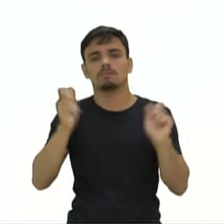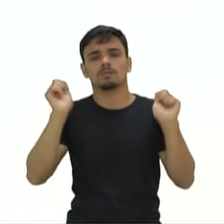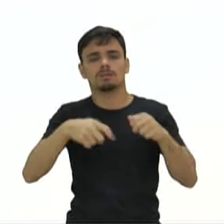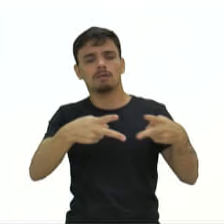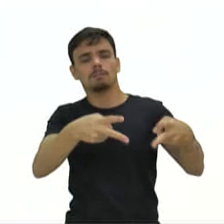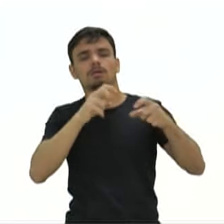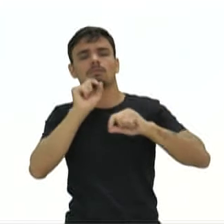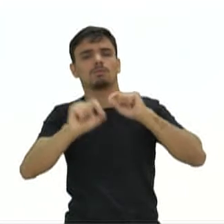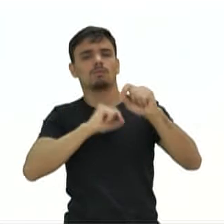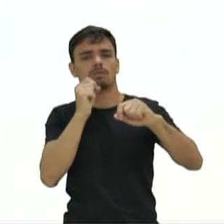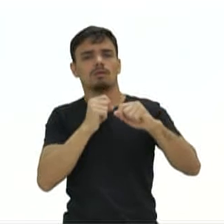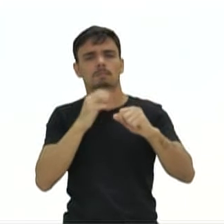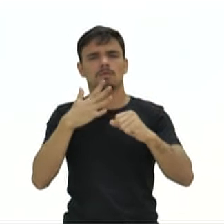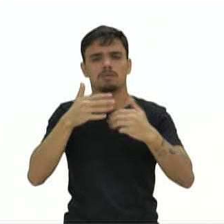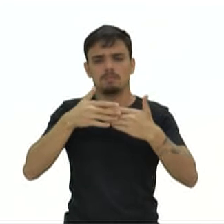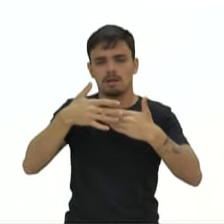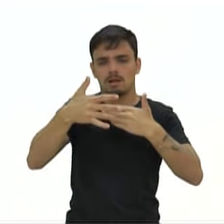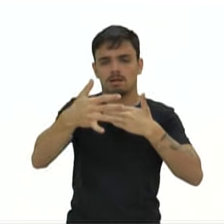que nos próximos